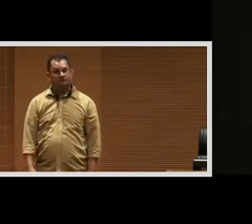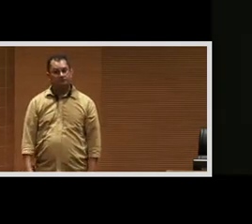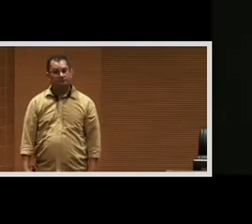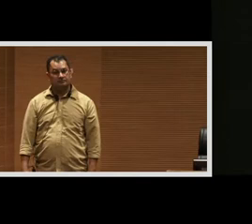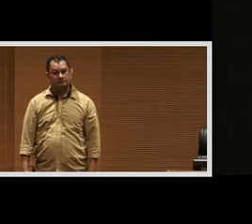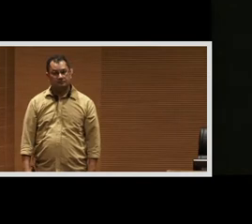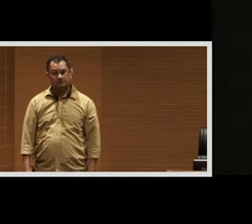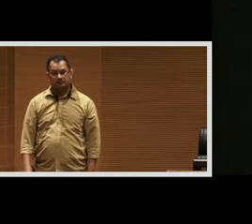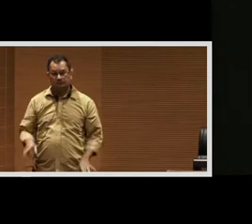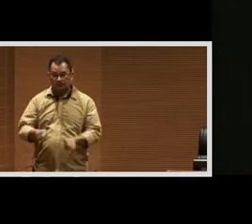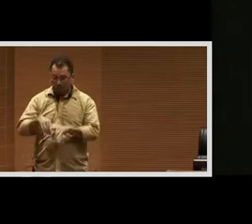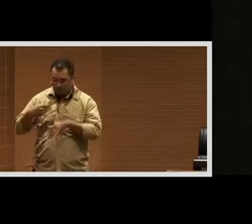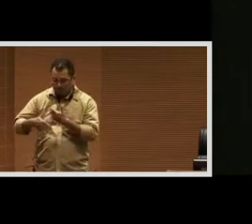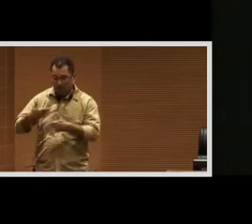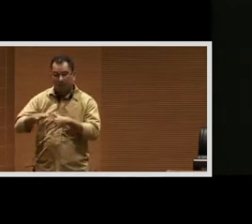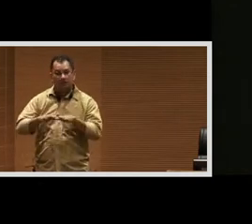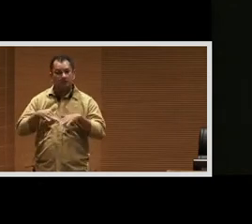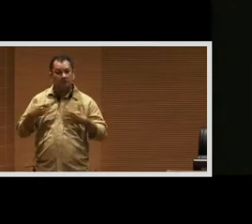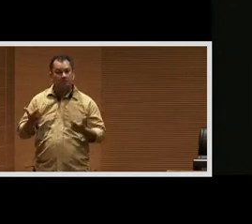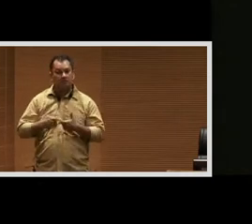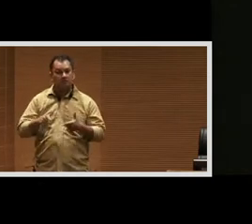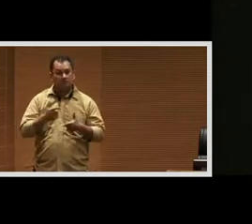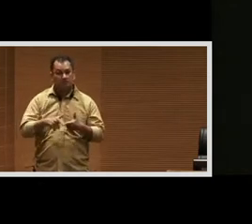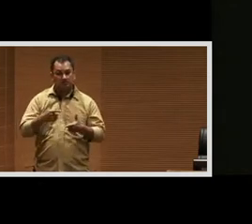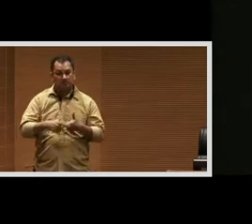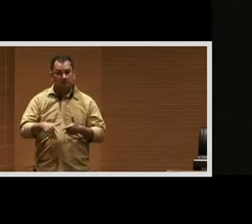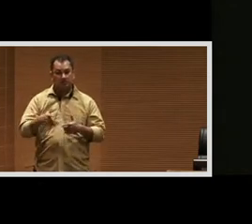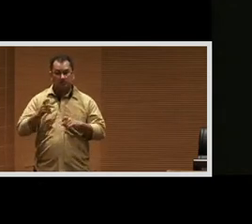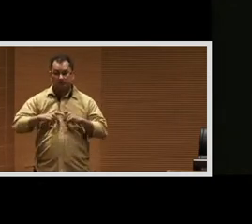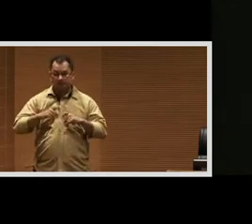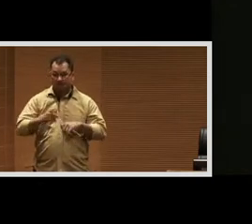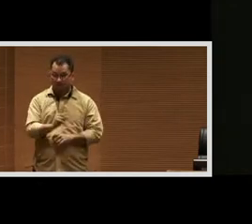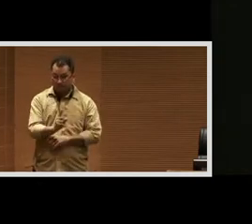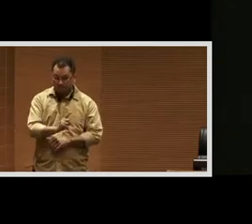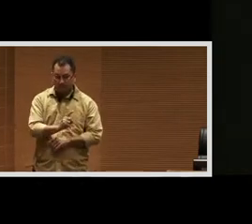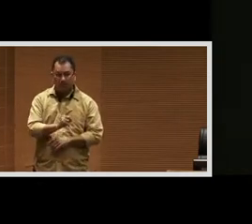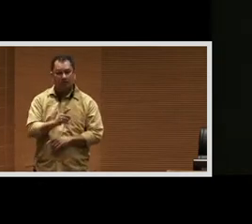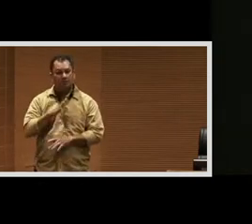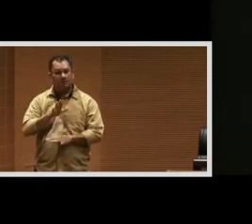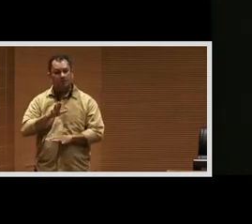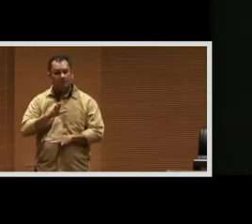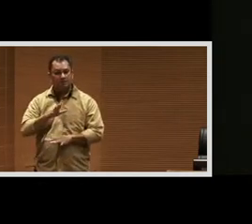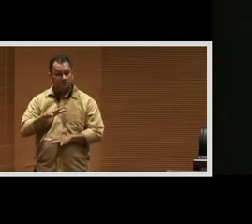por um processo pelo qual problemas não médicos passam a ser definidos e